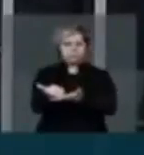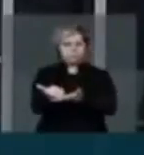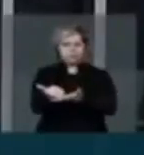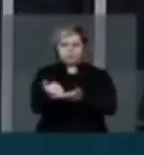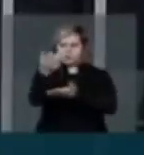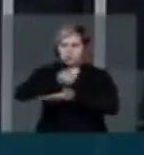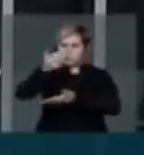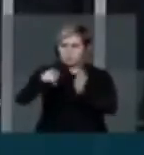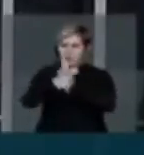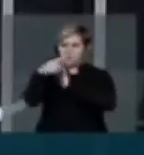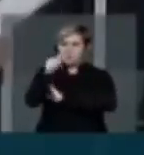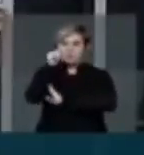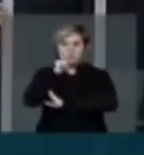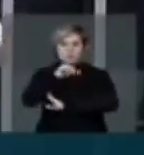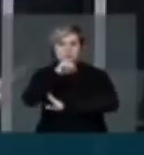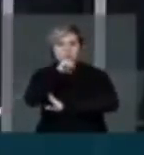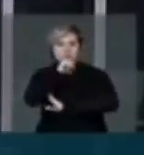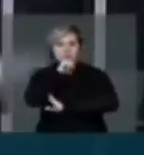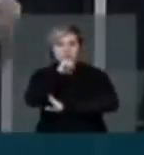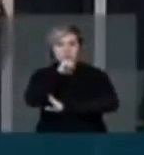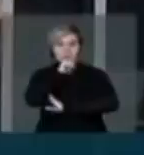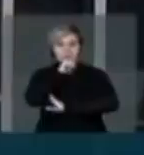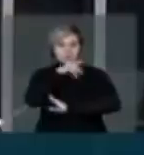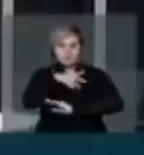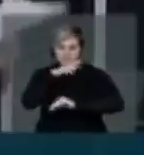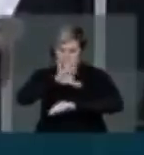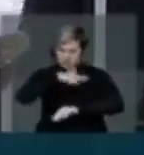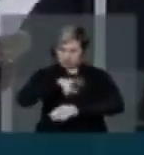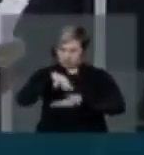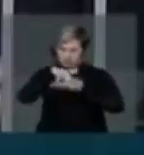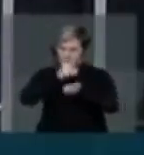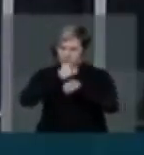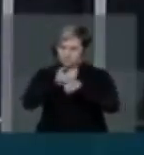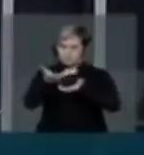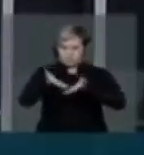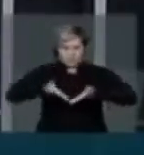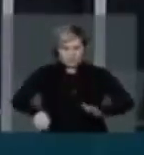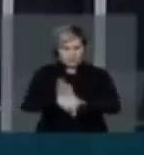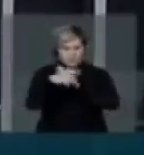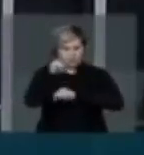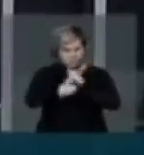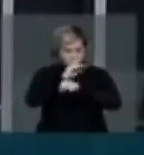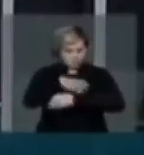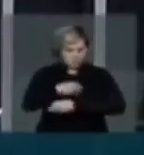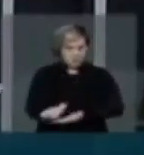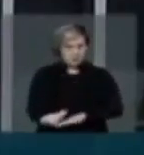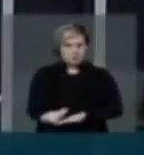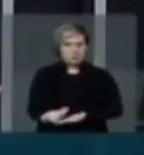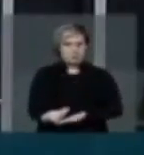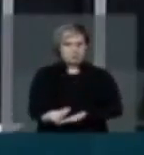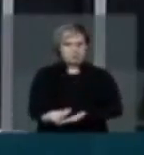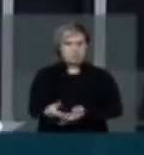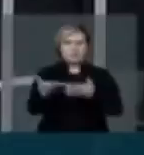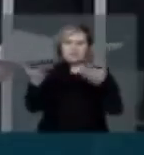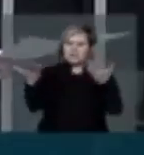uma pensão para esta mãe que honrosamente, heroicamente, quer ter o seu filho. E